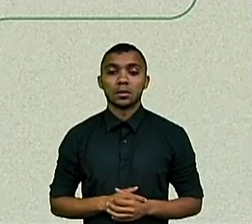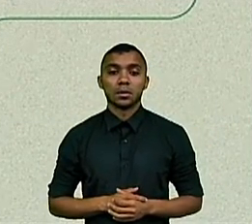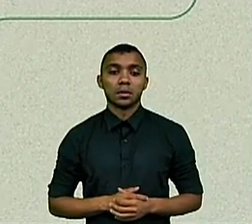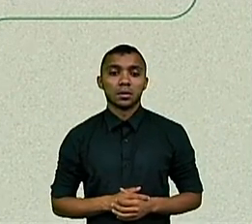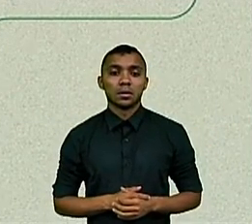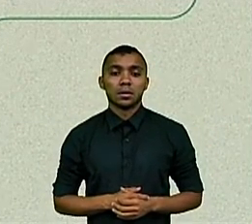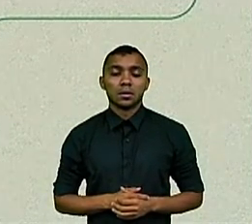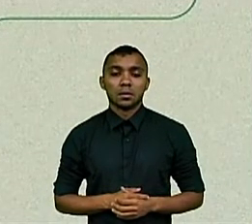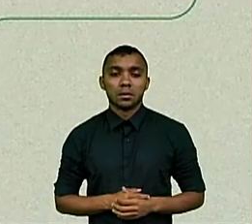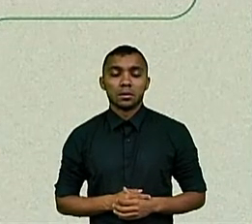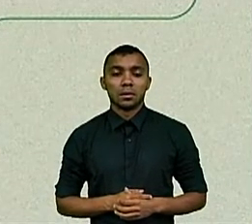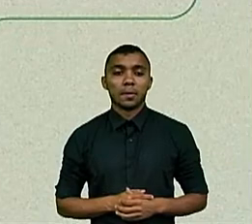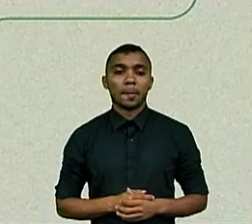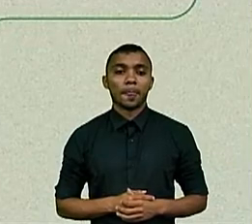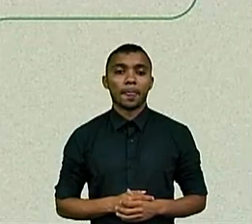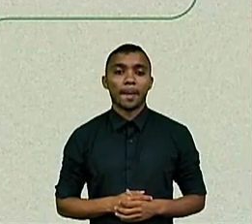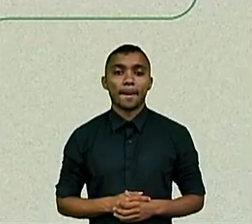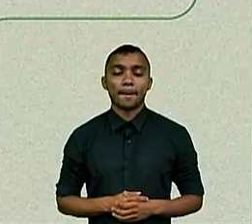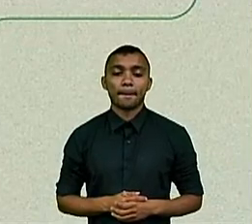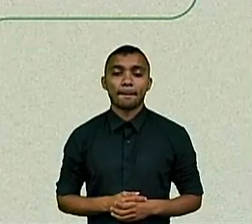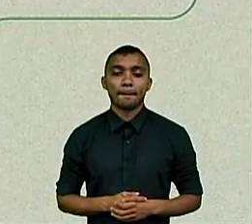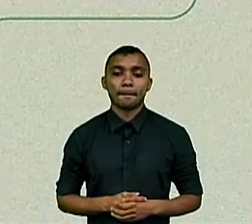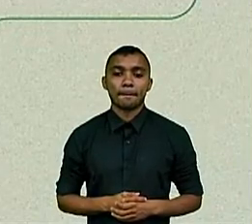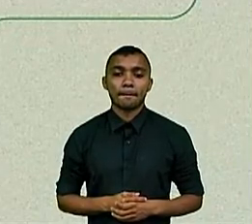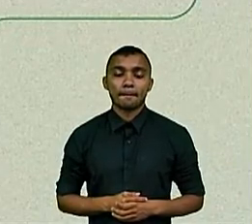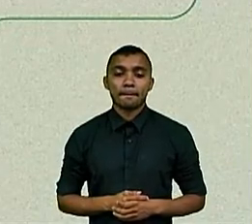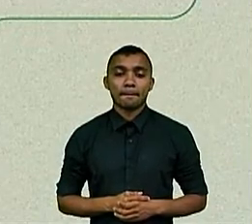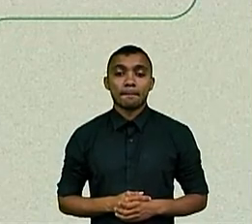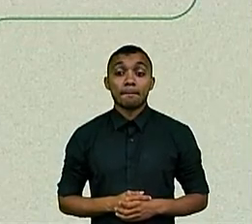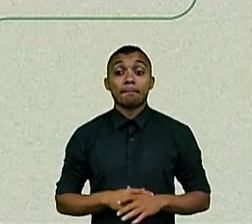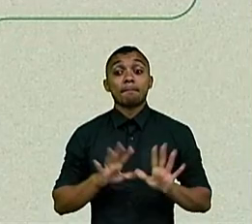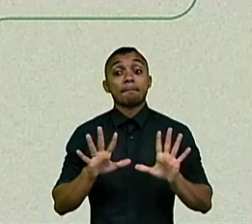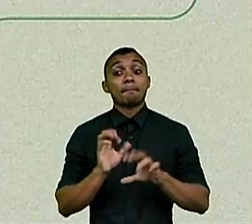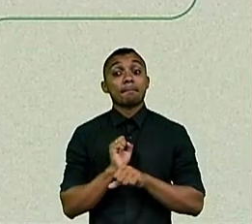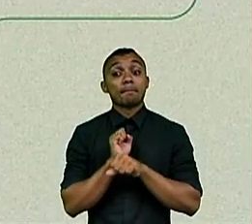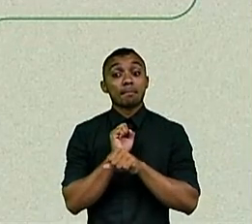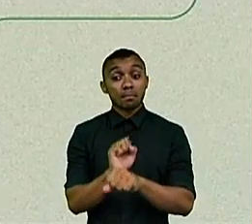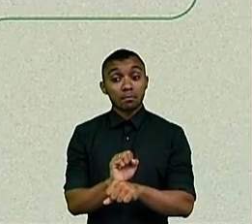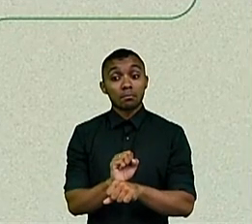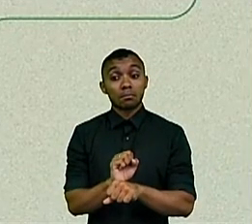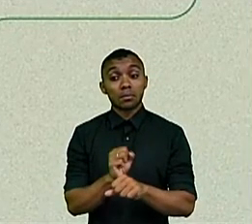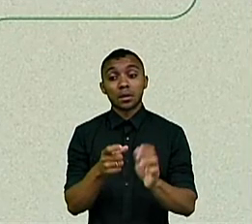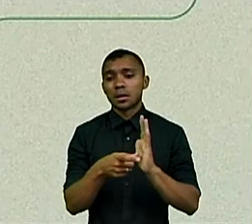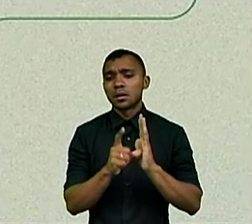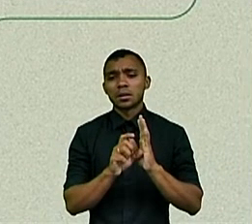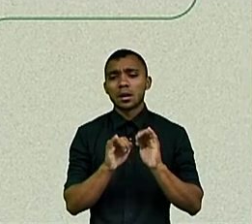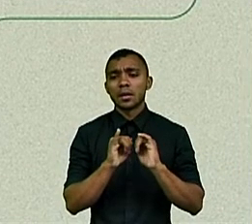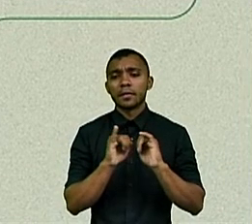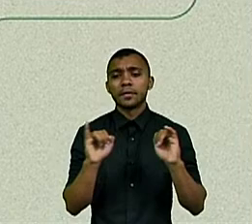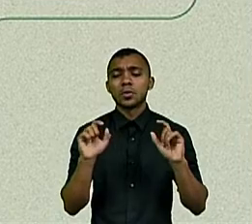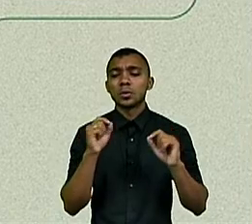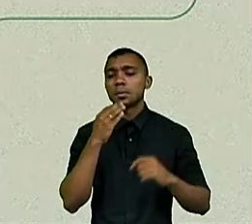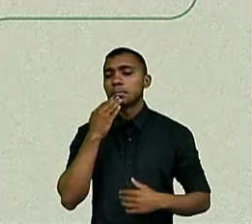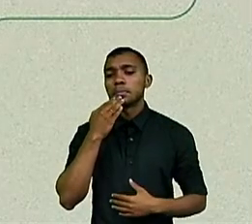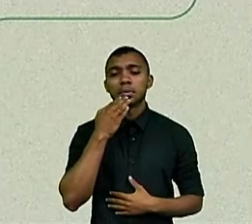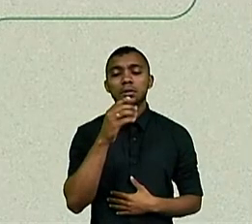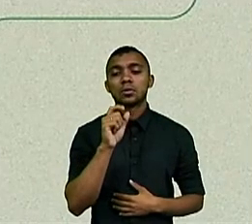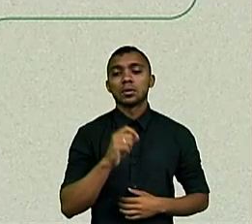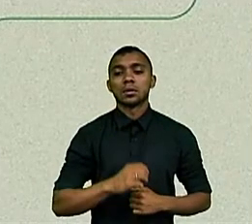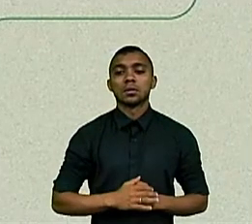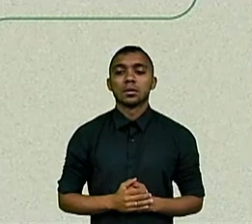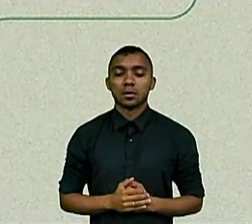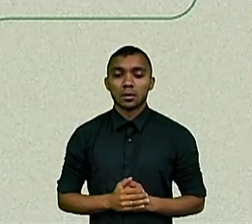Olha nós vamos parar por aqui mas eu quero só pedir uma coisa para vocês